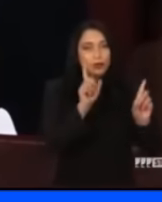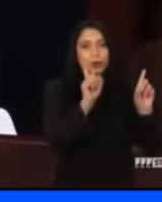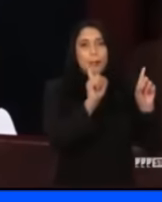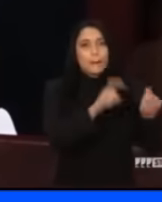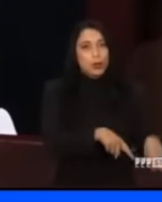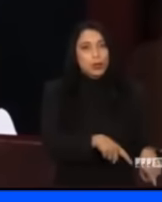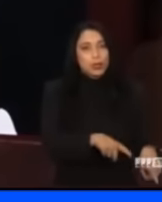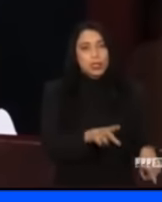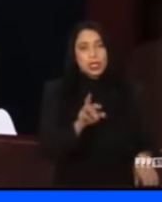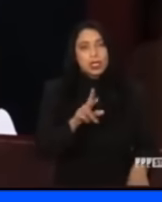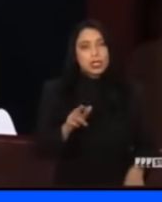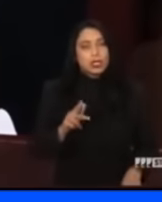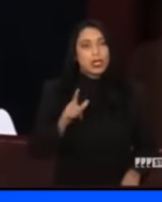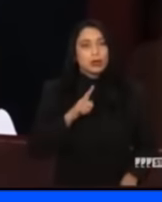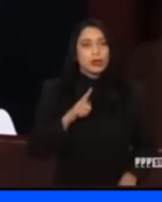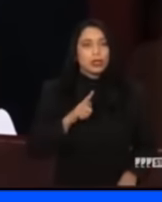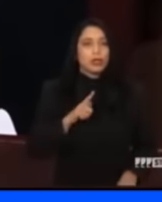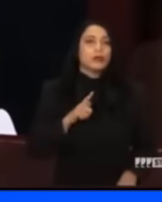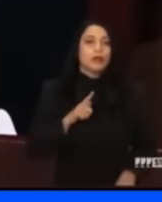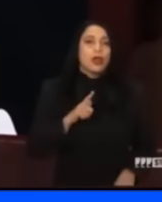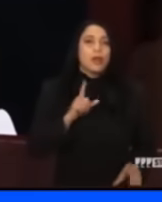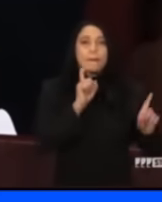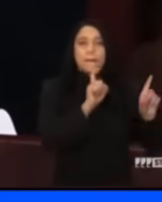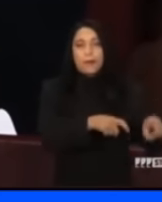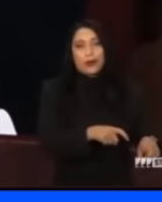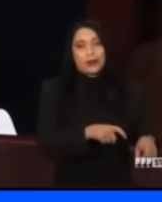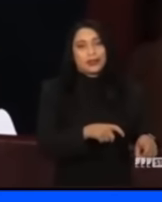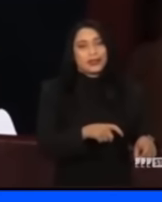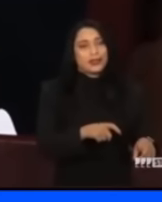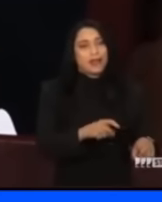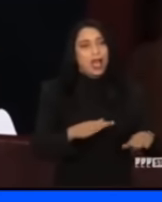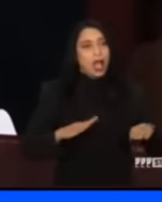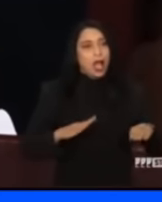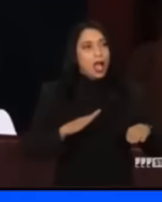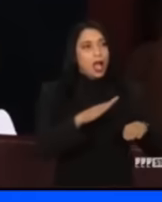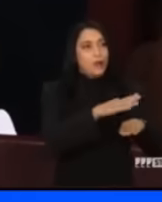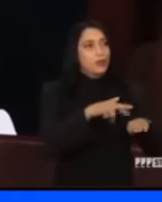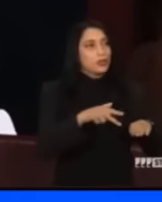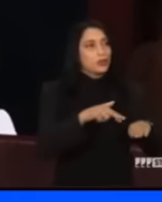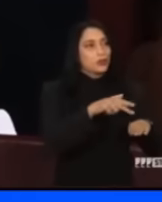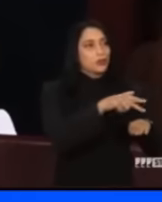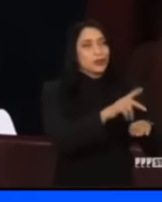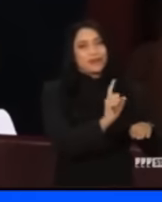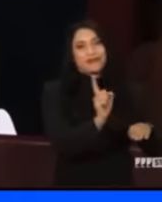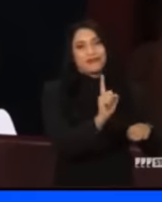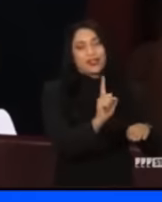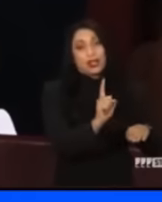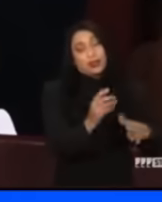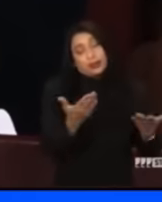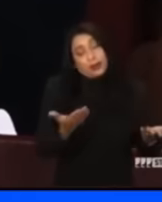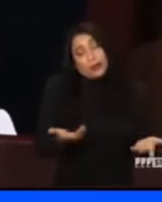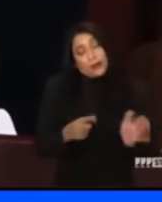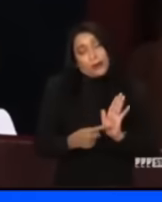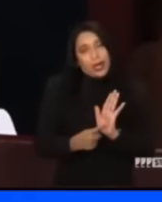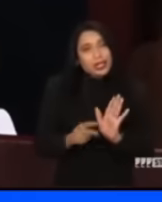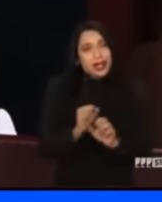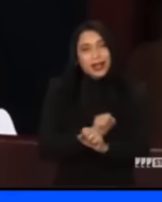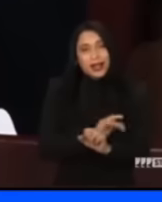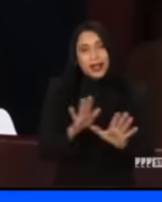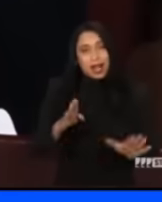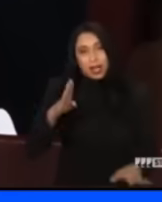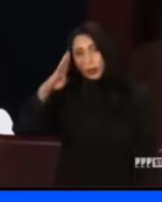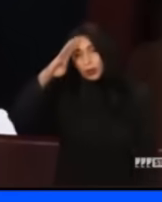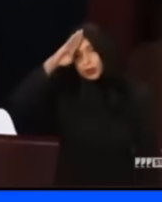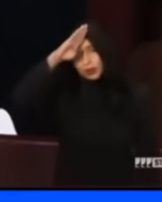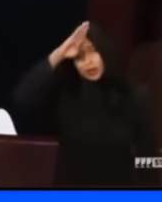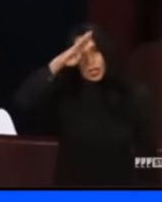não subiriam a rampa. Aqui fica claro o alinhamento entre Jair Bolsonaro e, novamente, claro o alinhamento